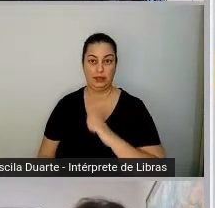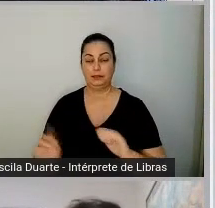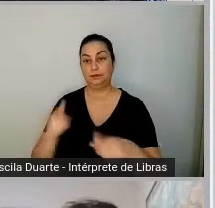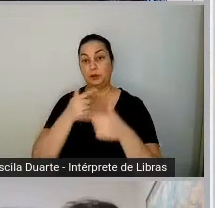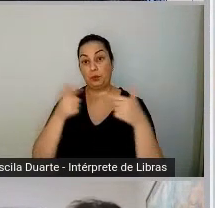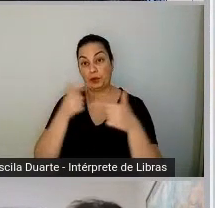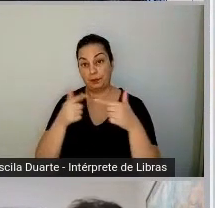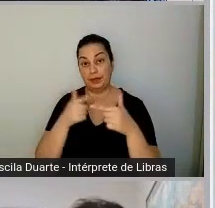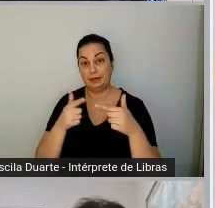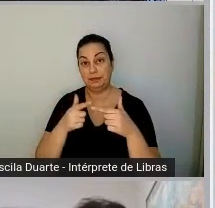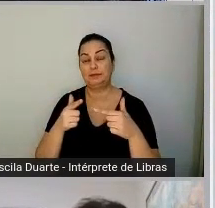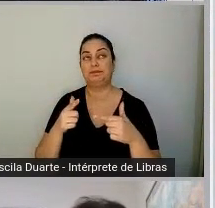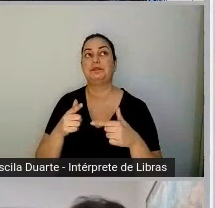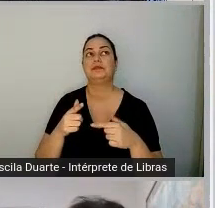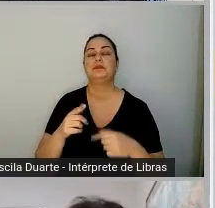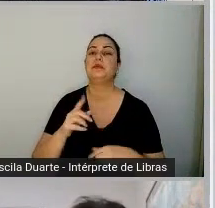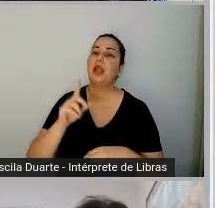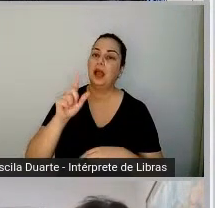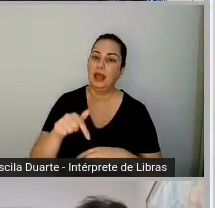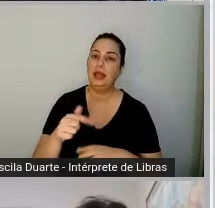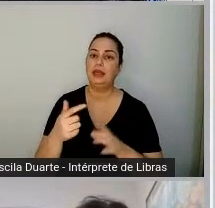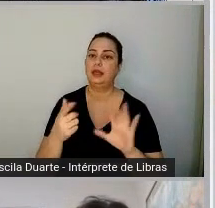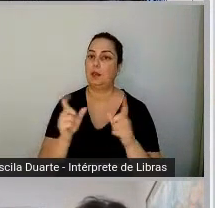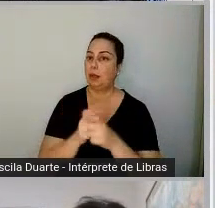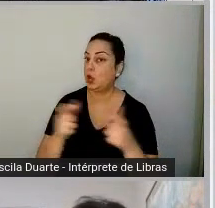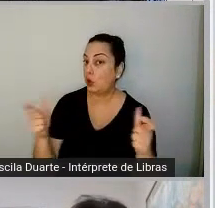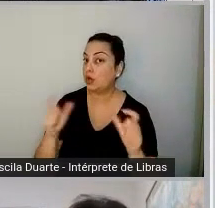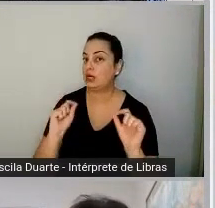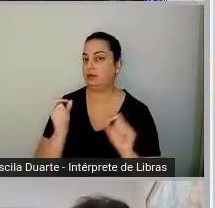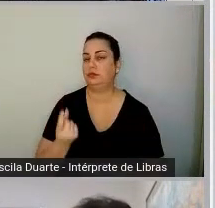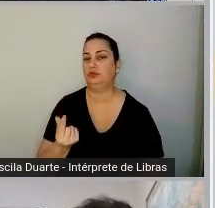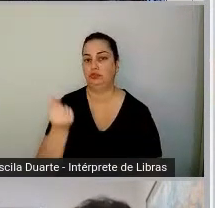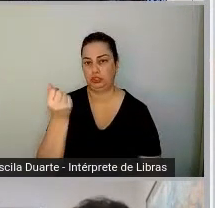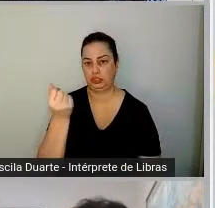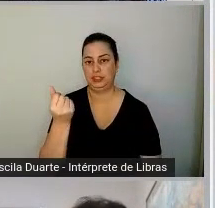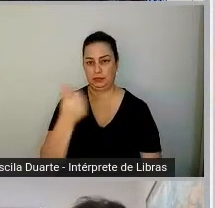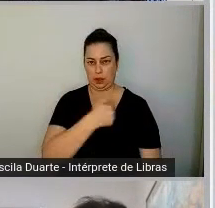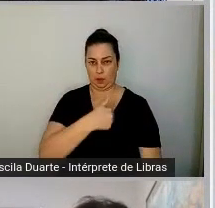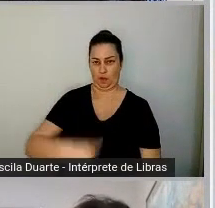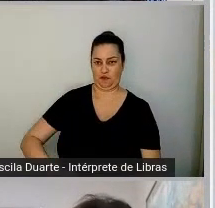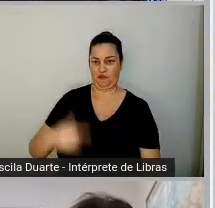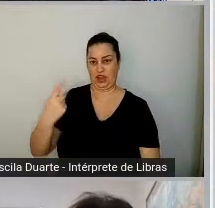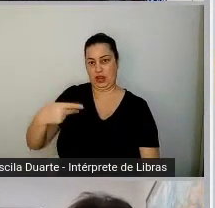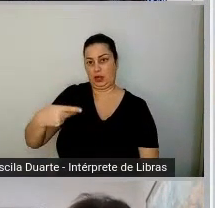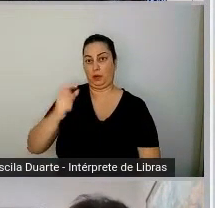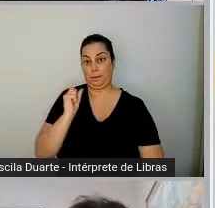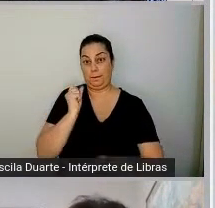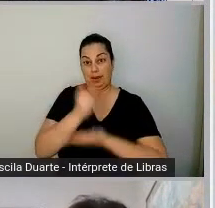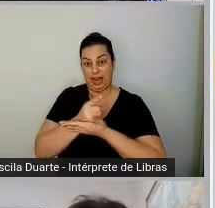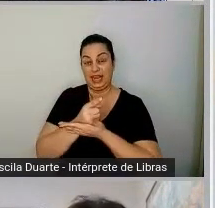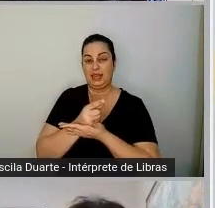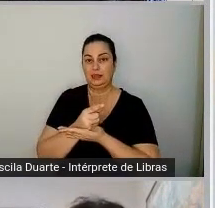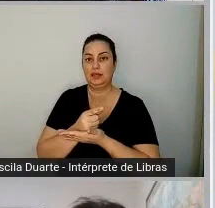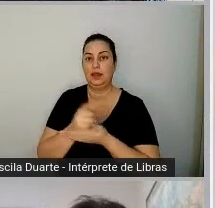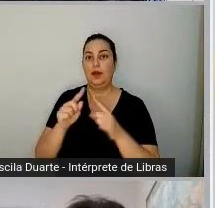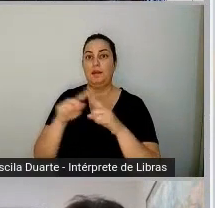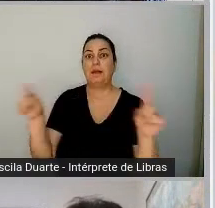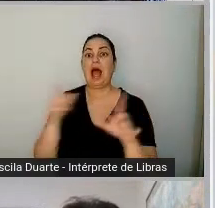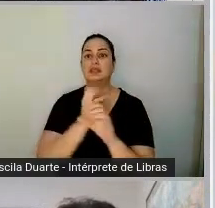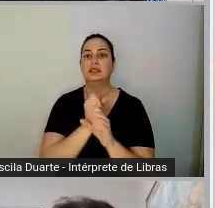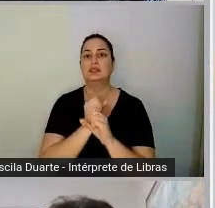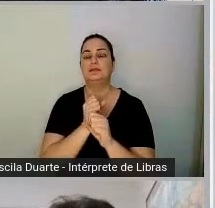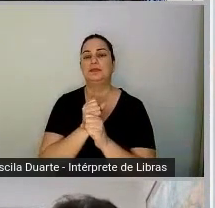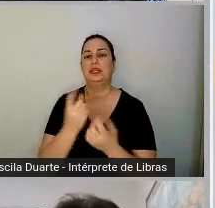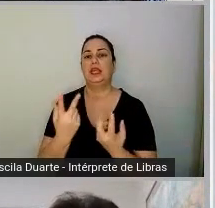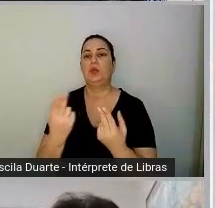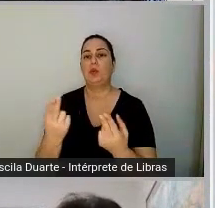parte desse dinheiro que o governo está pagando, né, está contabilizando como se fosse rolagem,